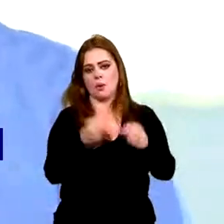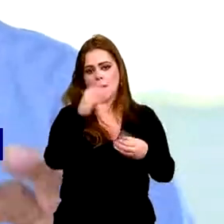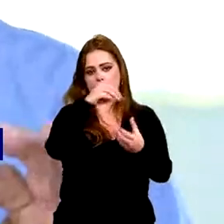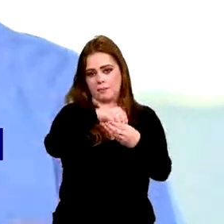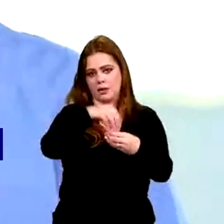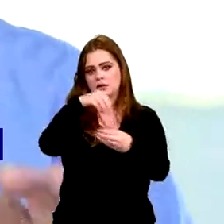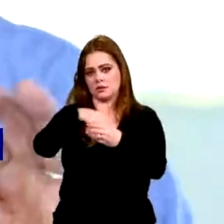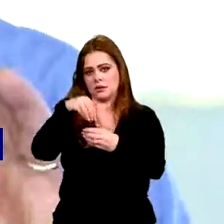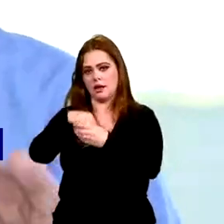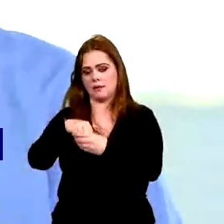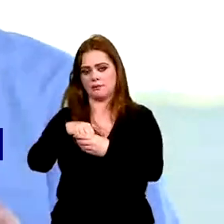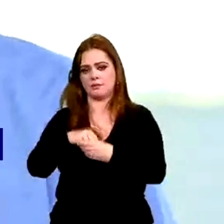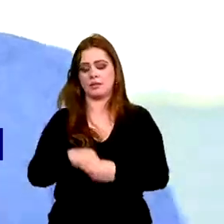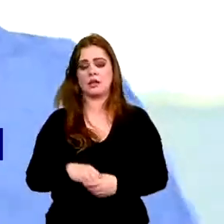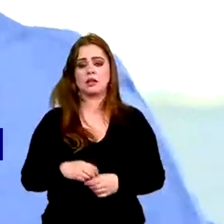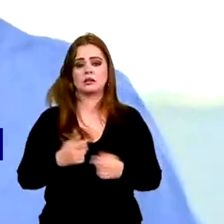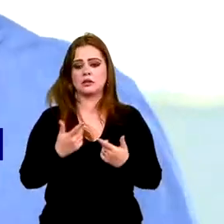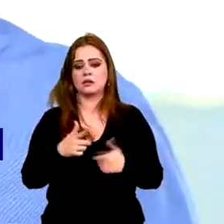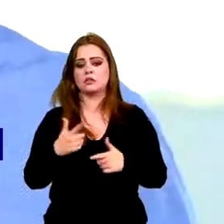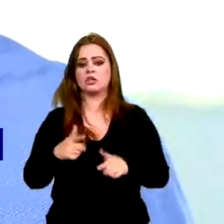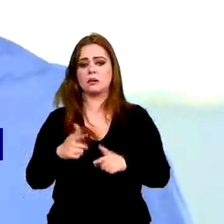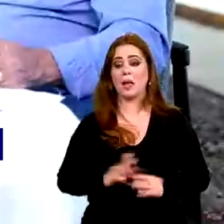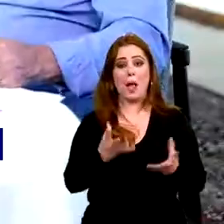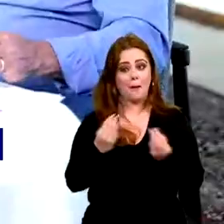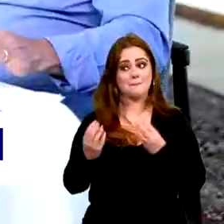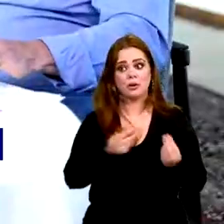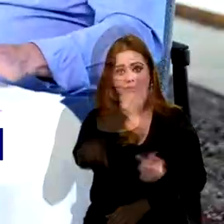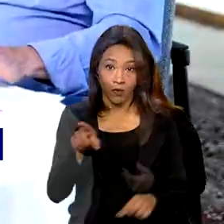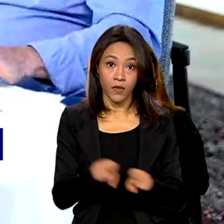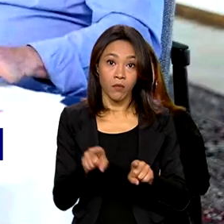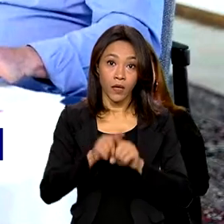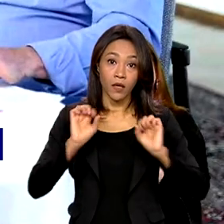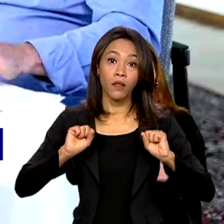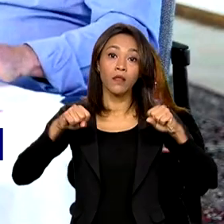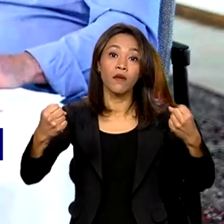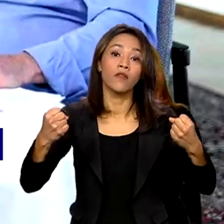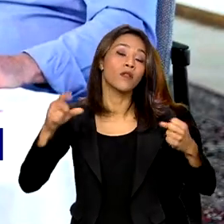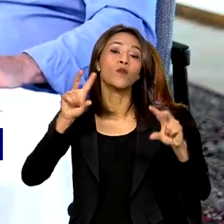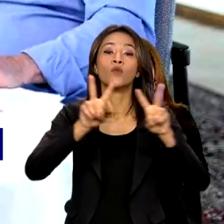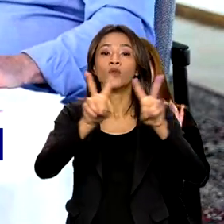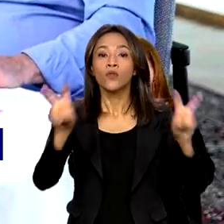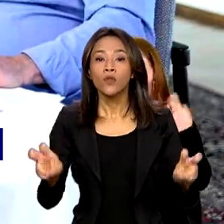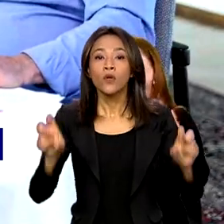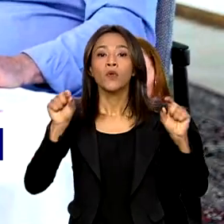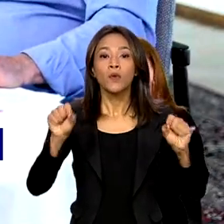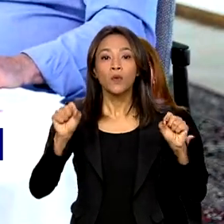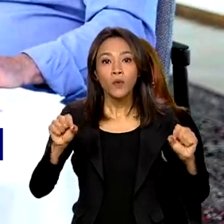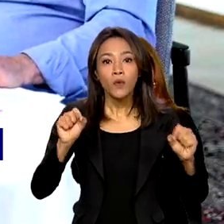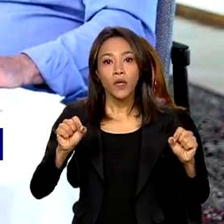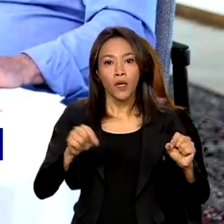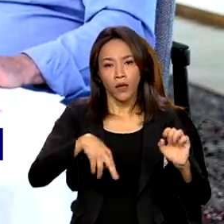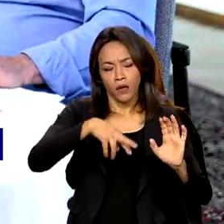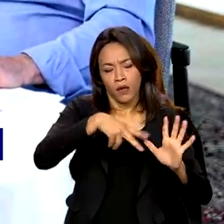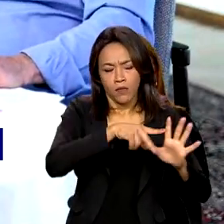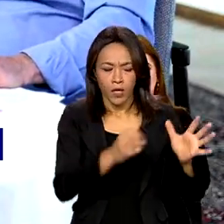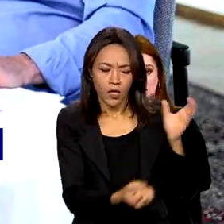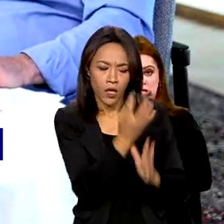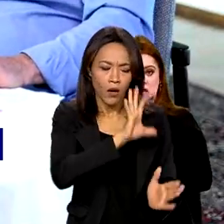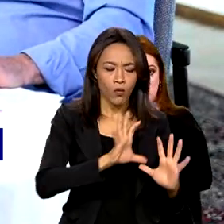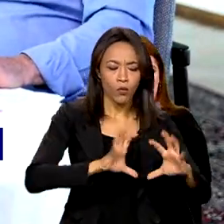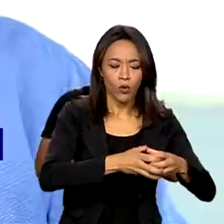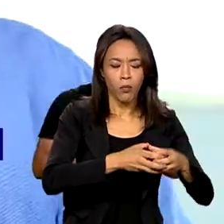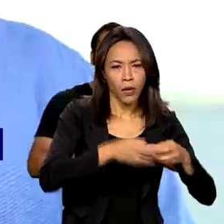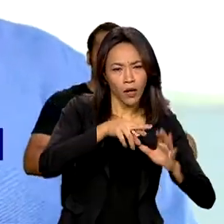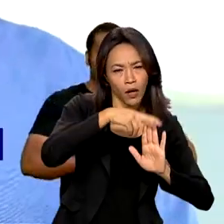precisar brigar com ninguém e defendeu a importância de um estoque regulador para dar segurança a agricultura